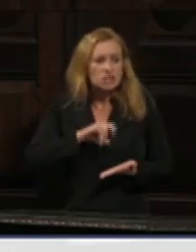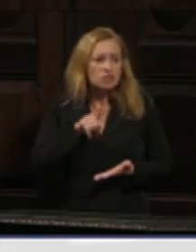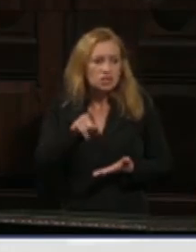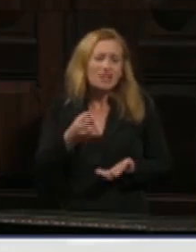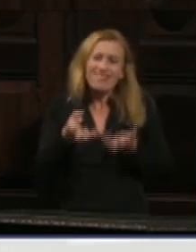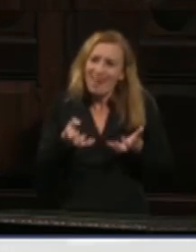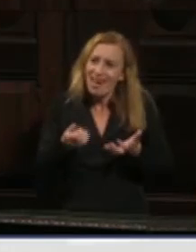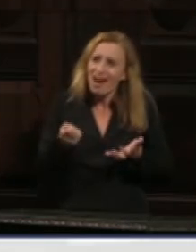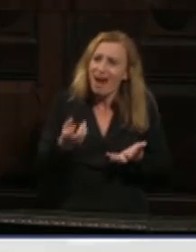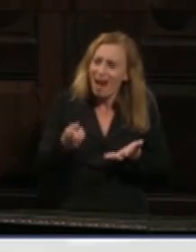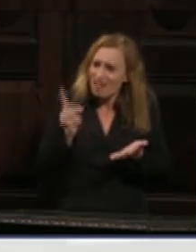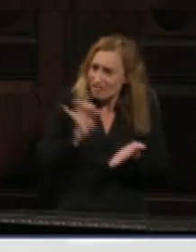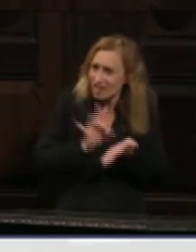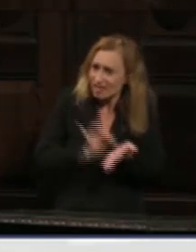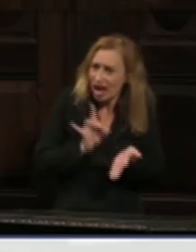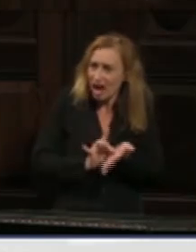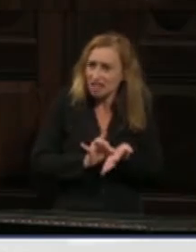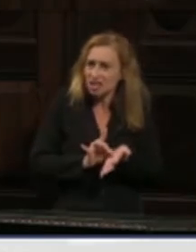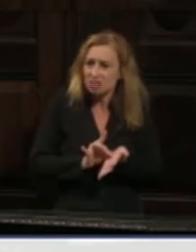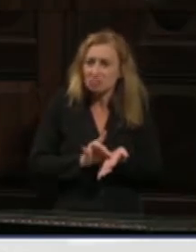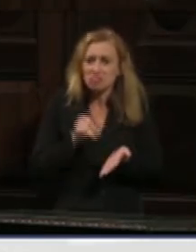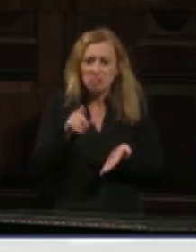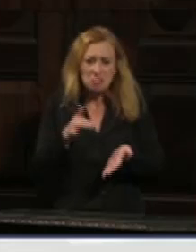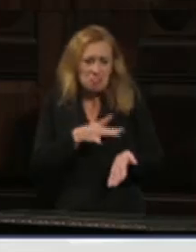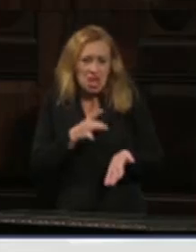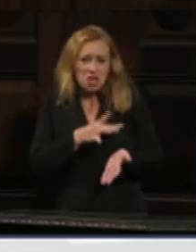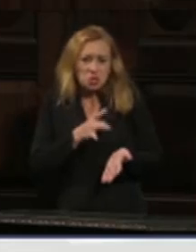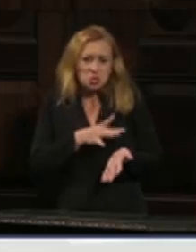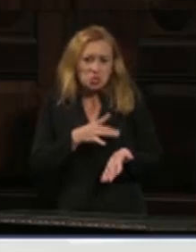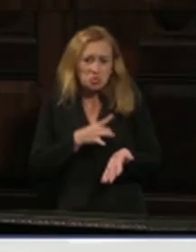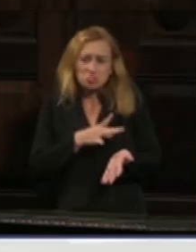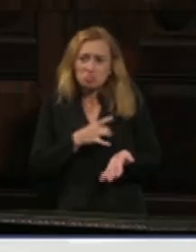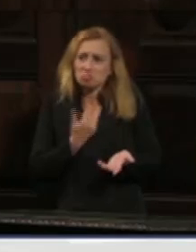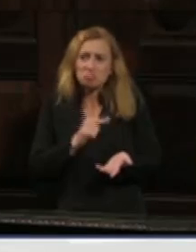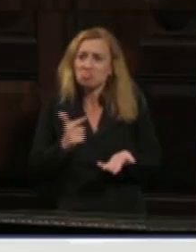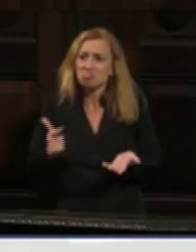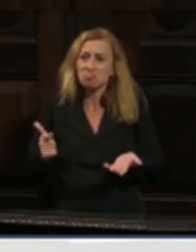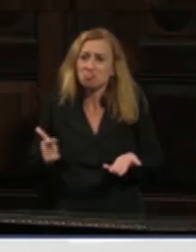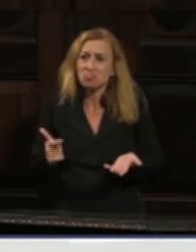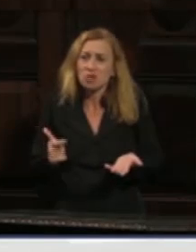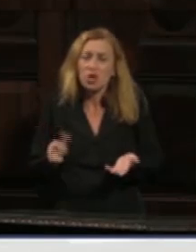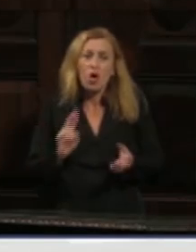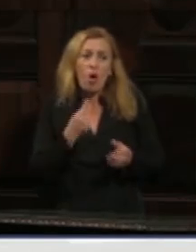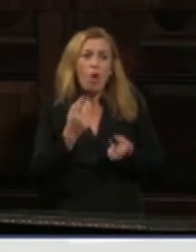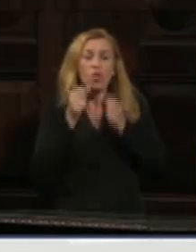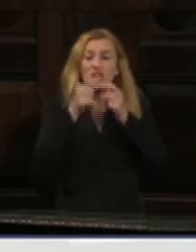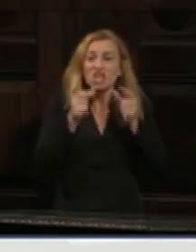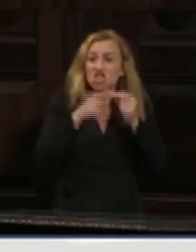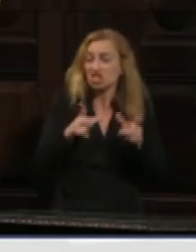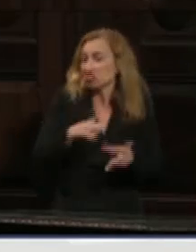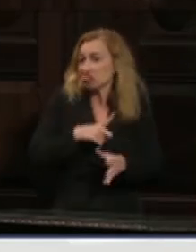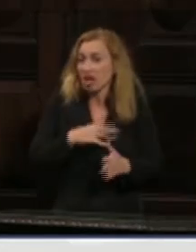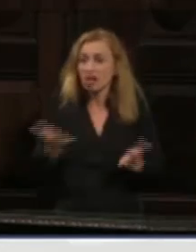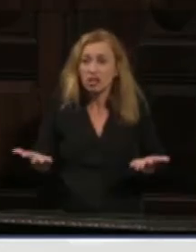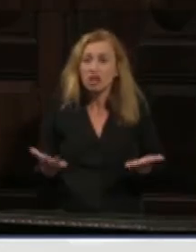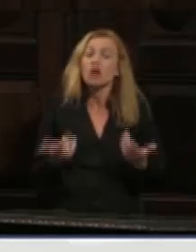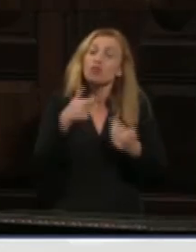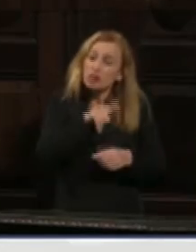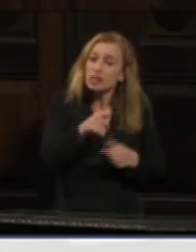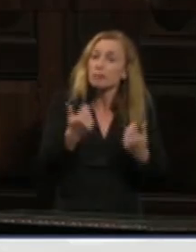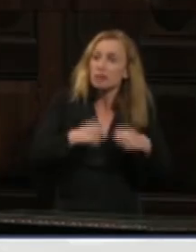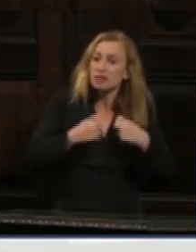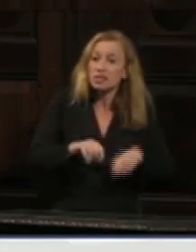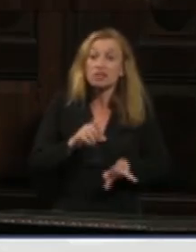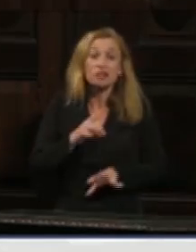da verdade, você não tem que temer, inclusive, críticas que aconteçam. Você tem que